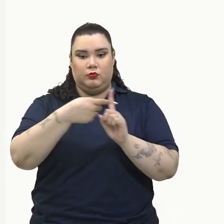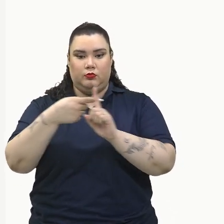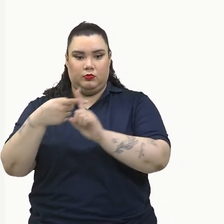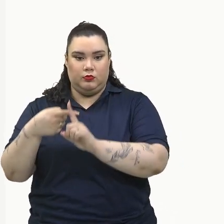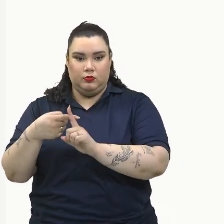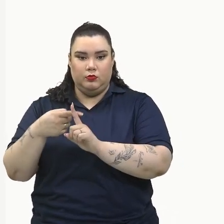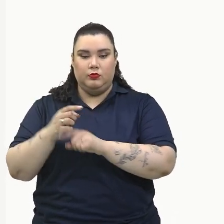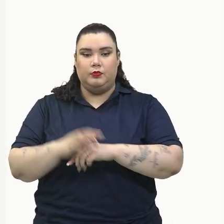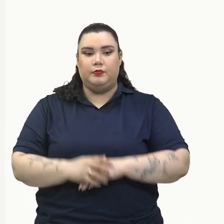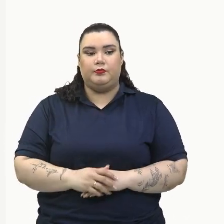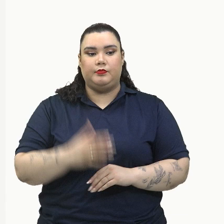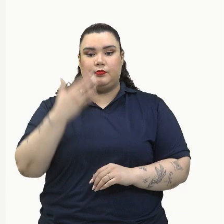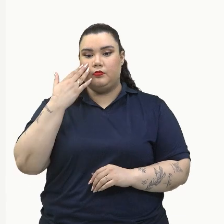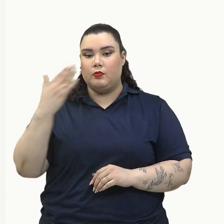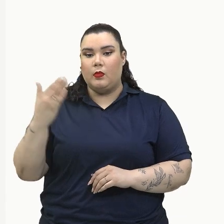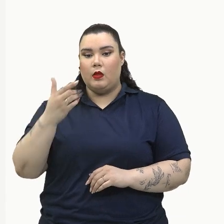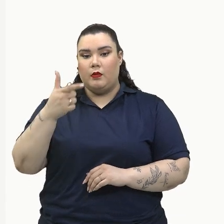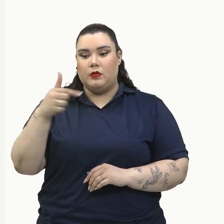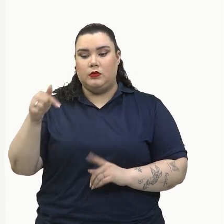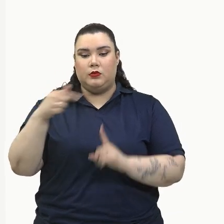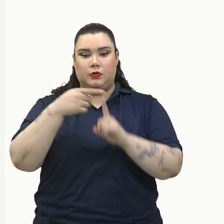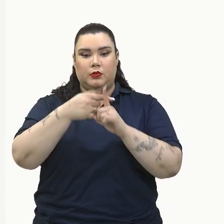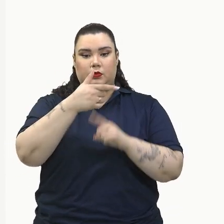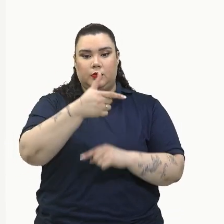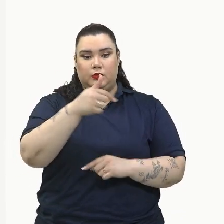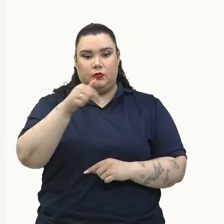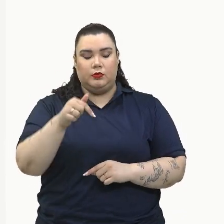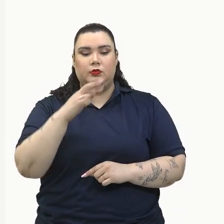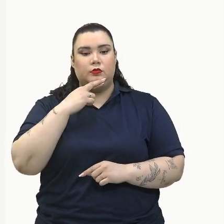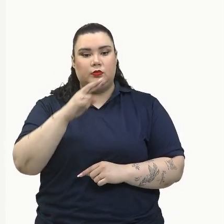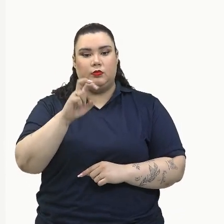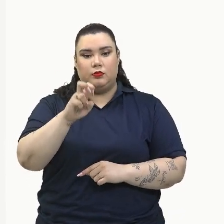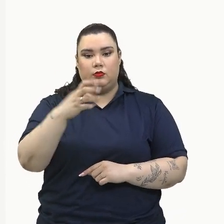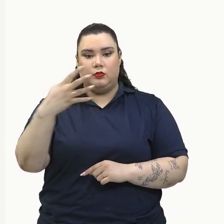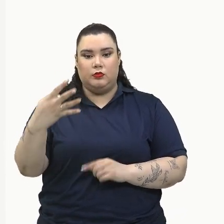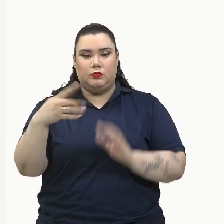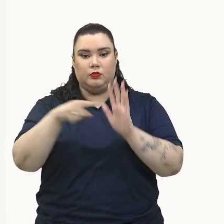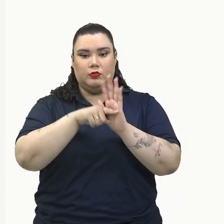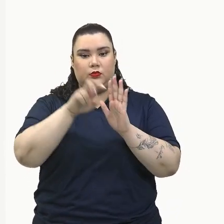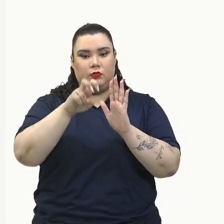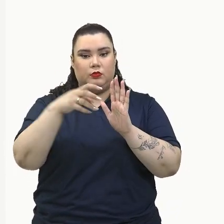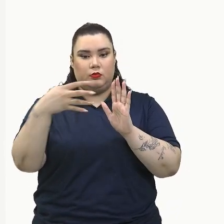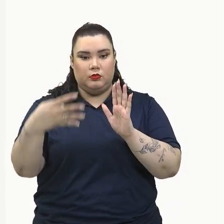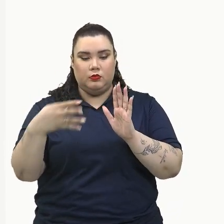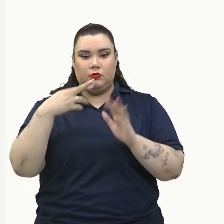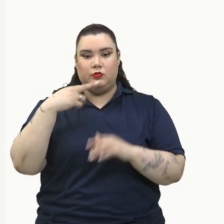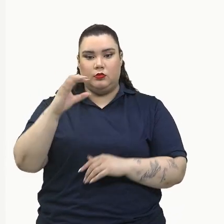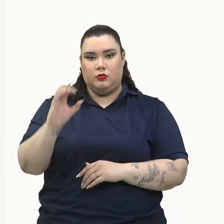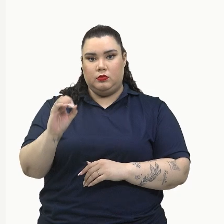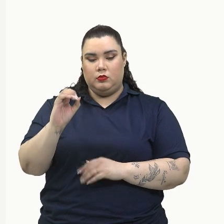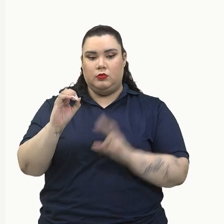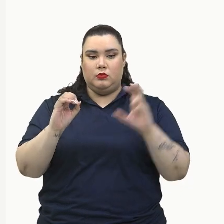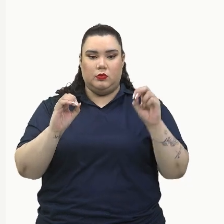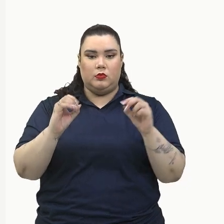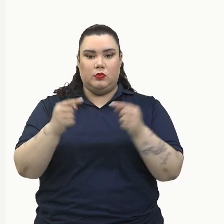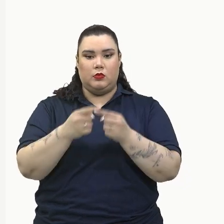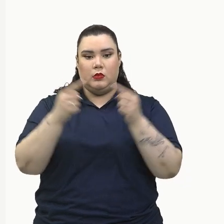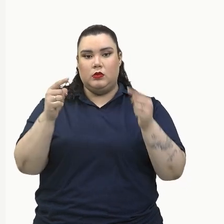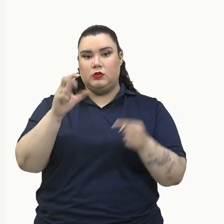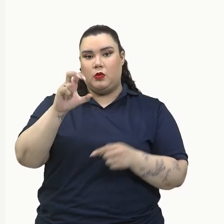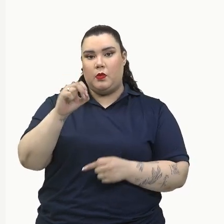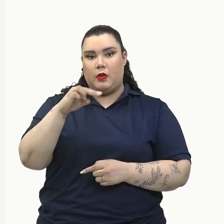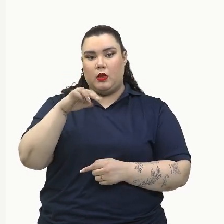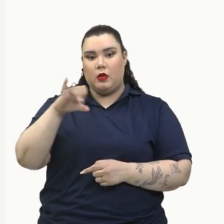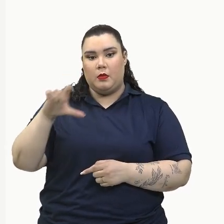né? Nós vamos ter 27 mais 27, 54. 54 menos 54, 0, sobrou 50, então 50 mil